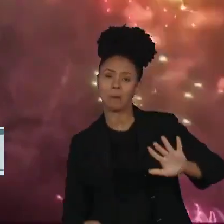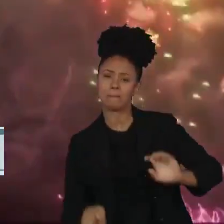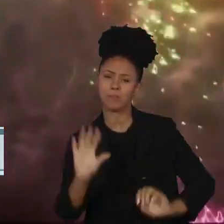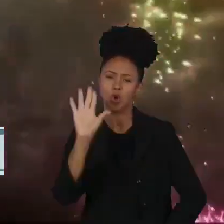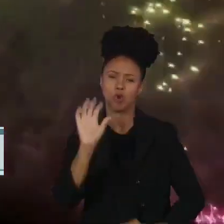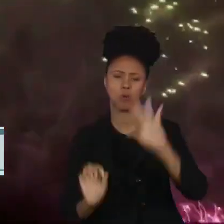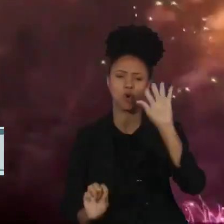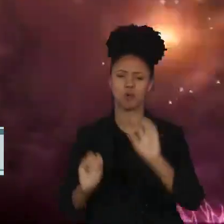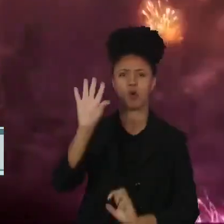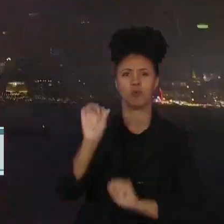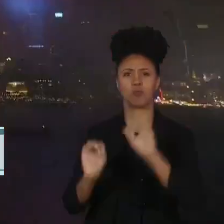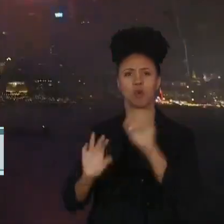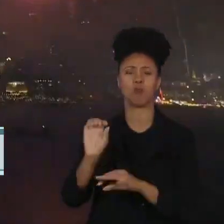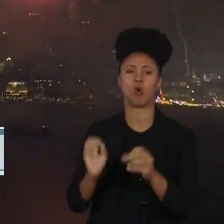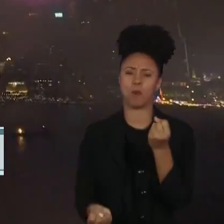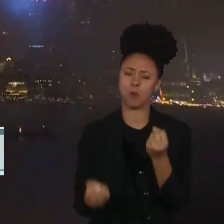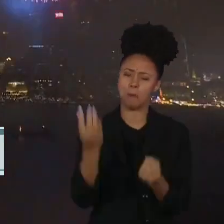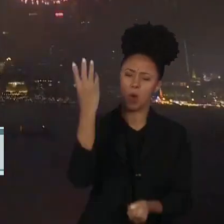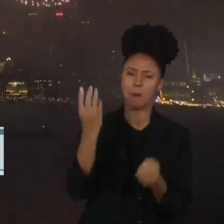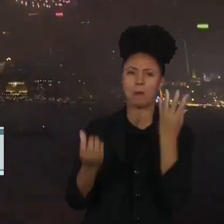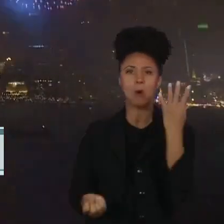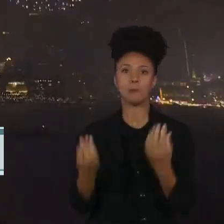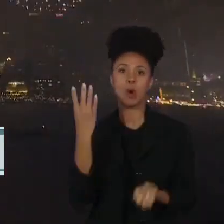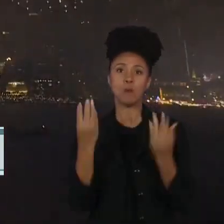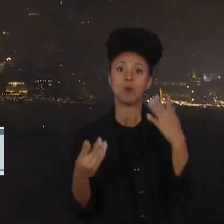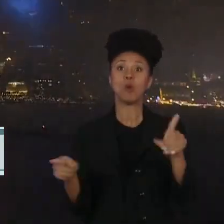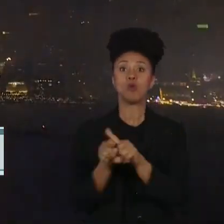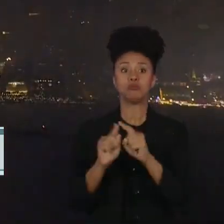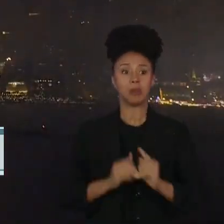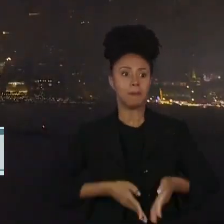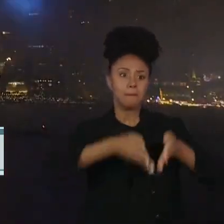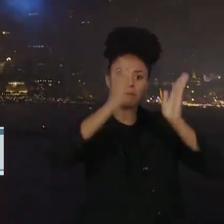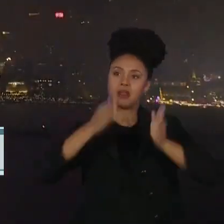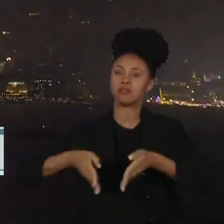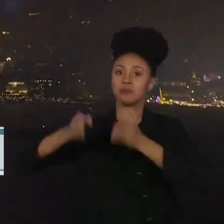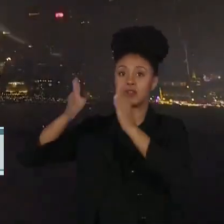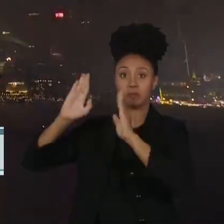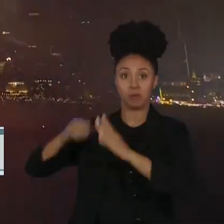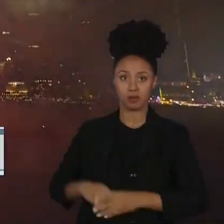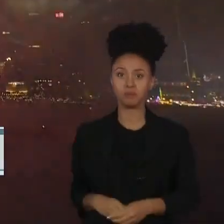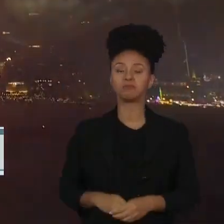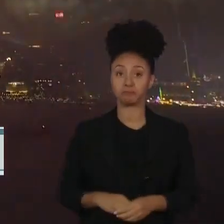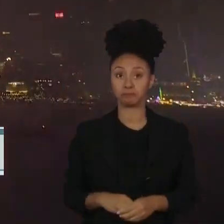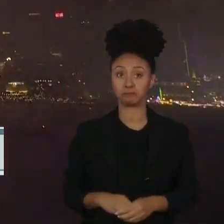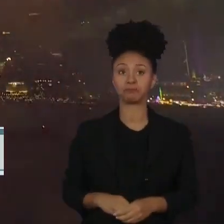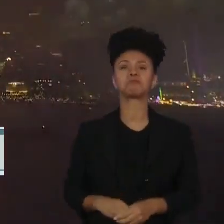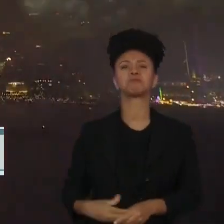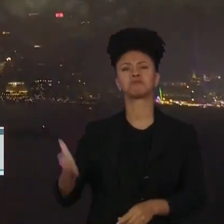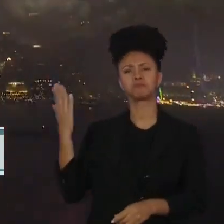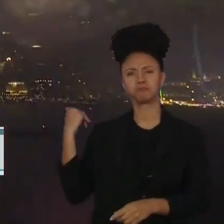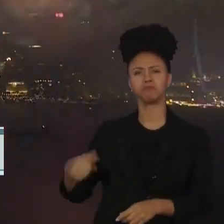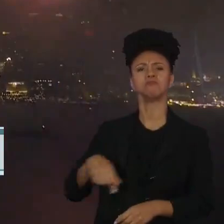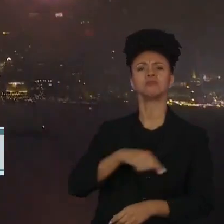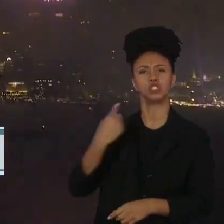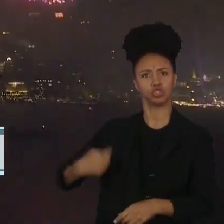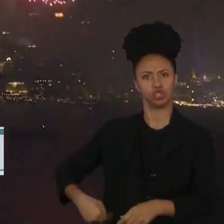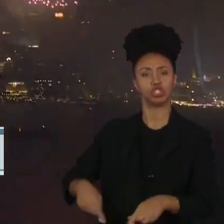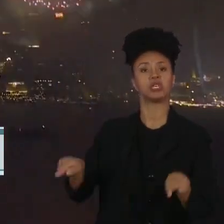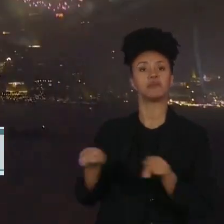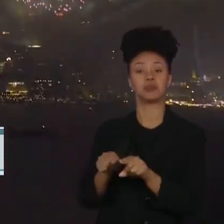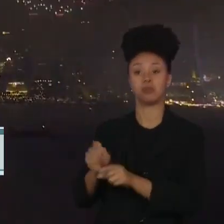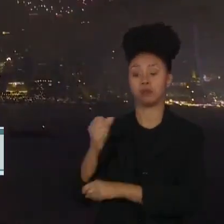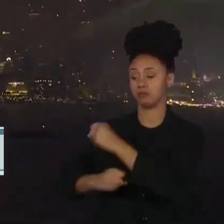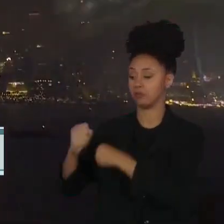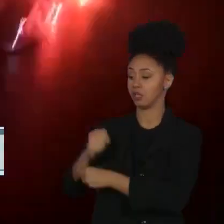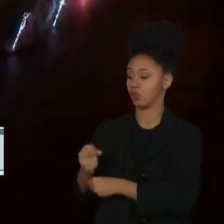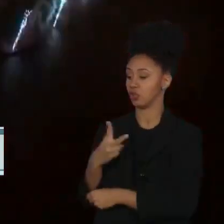Victoria e do alto dos prédios. O território autônomo chinês cancelou as festas de 2019 por causa